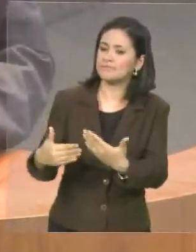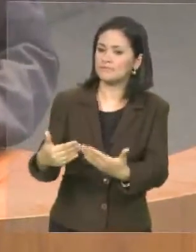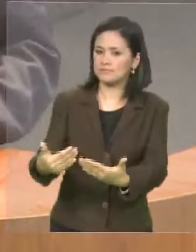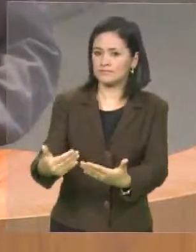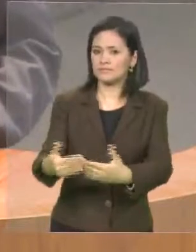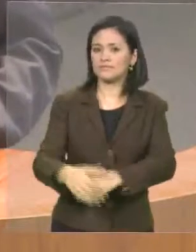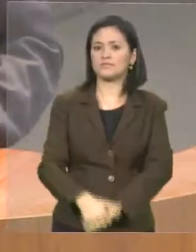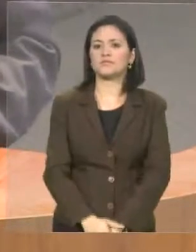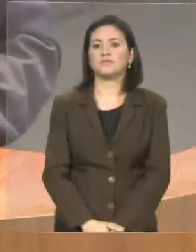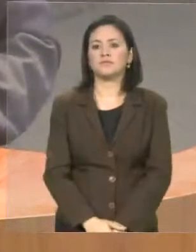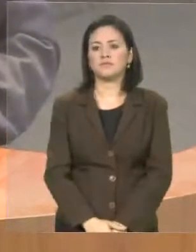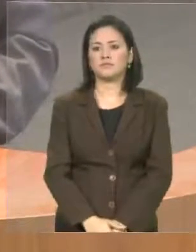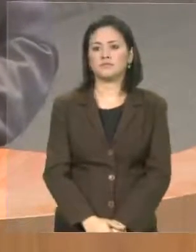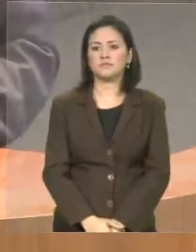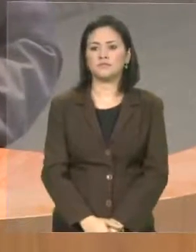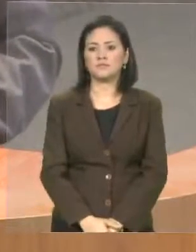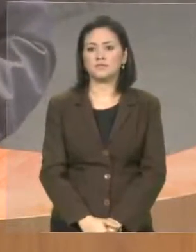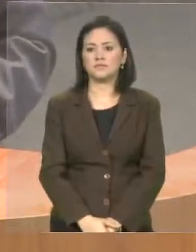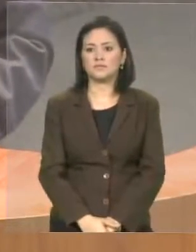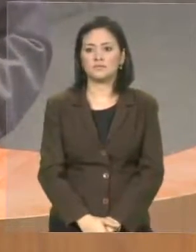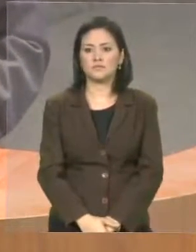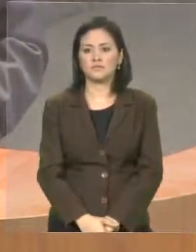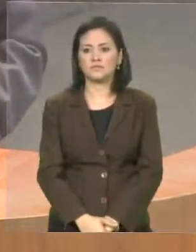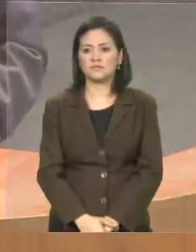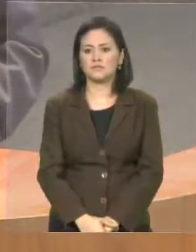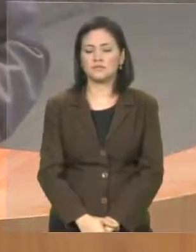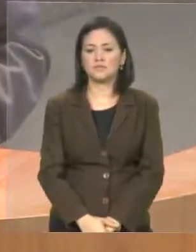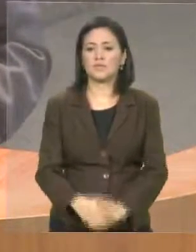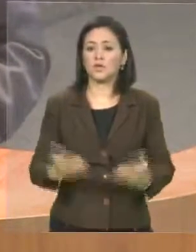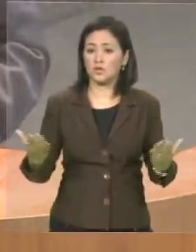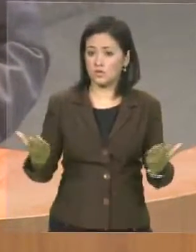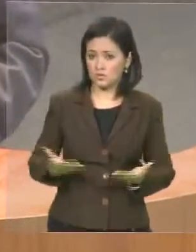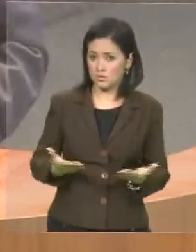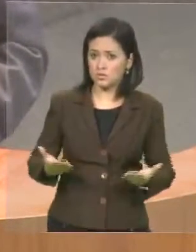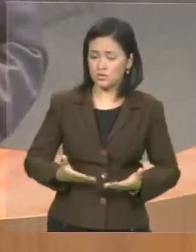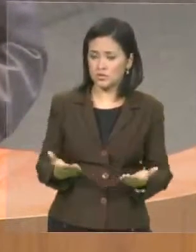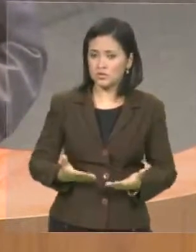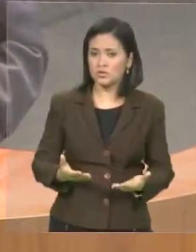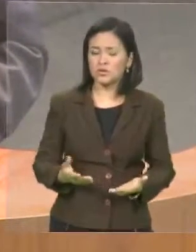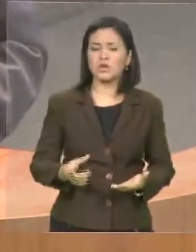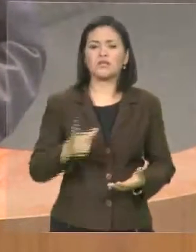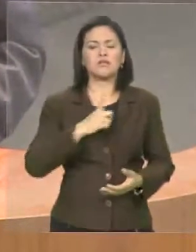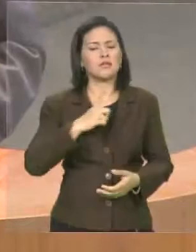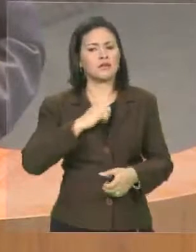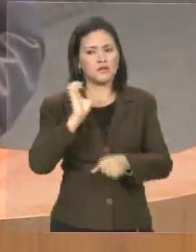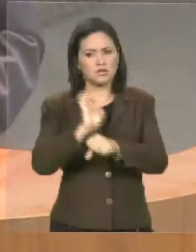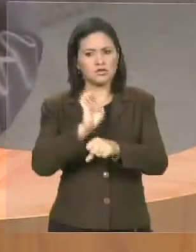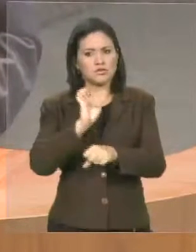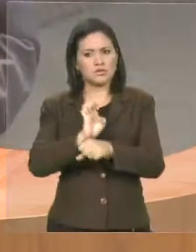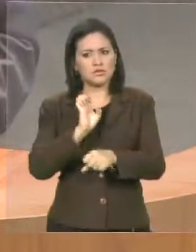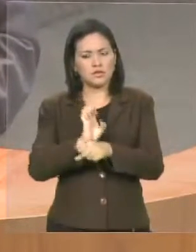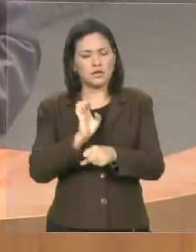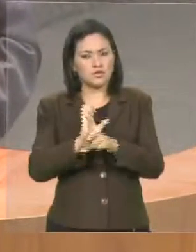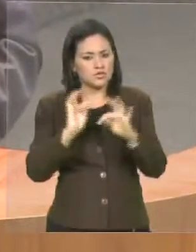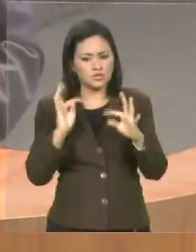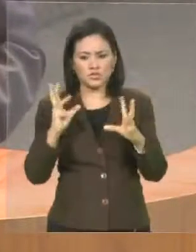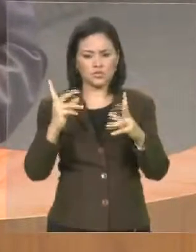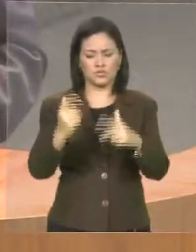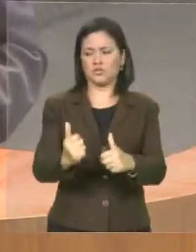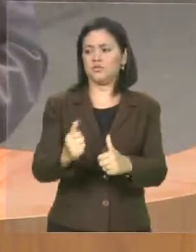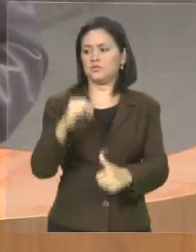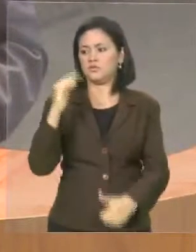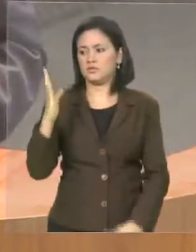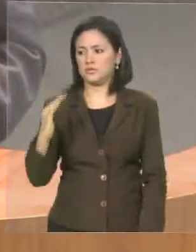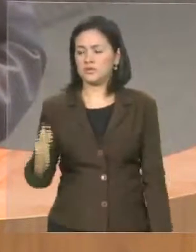gerações, na cultura do nosso povo, que hoje não é só o Nordeste, é todo o estado do Brasil. Mas, segundo ela, a cultura se